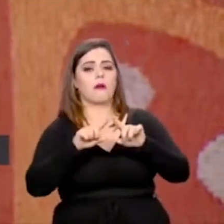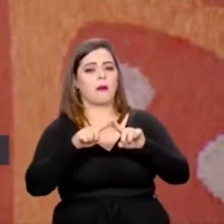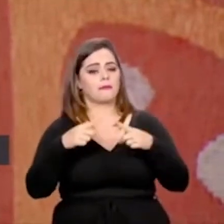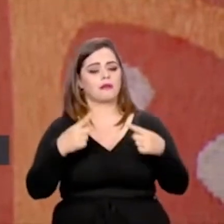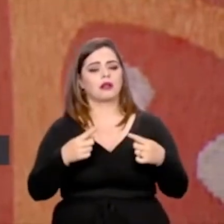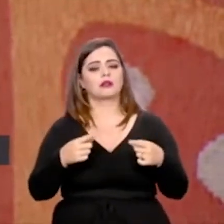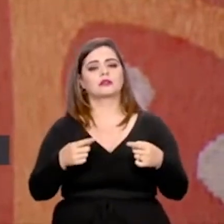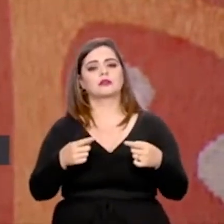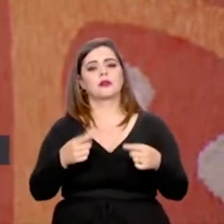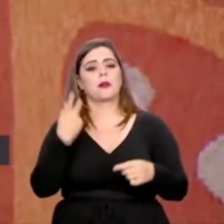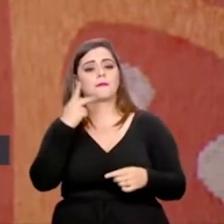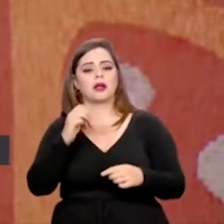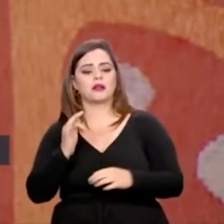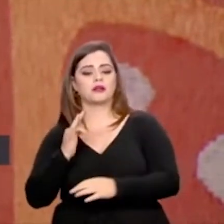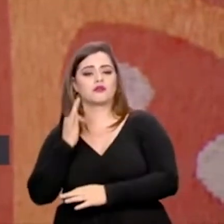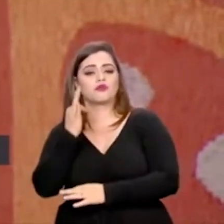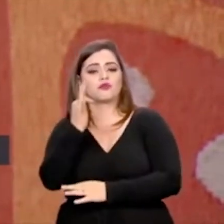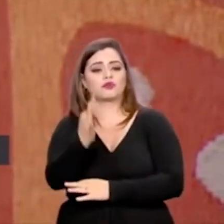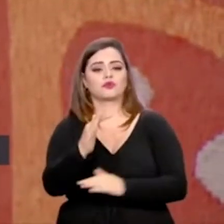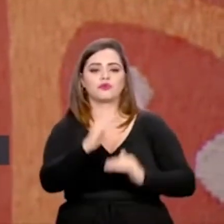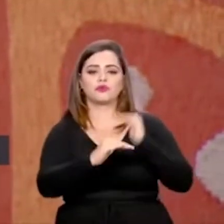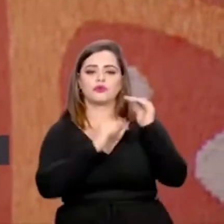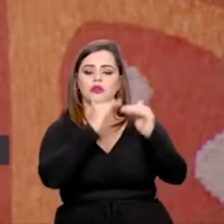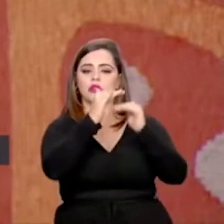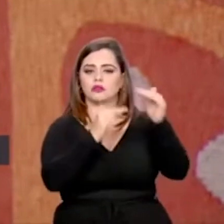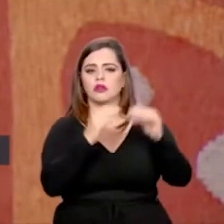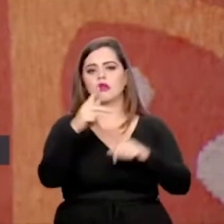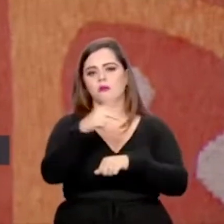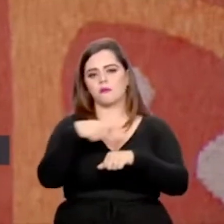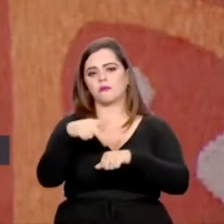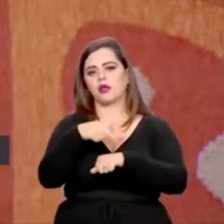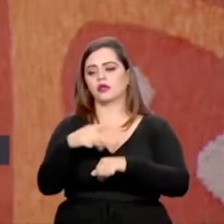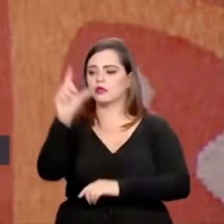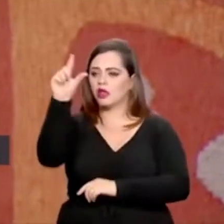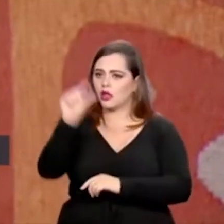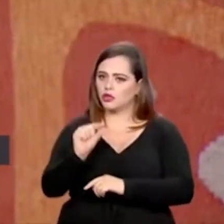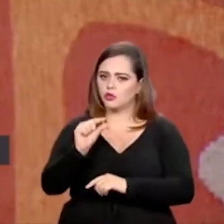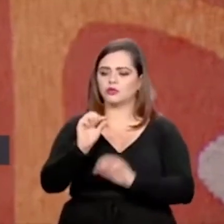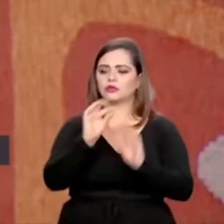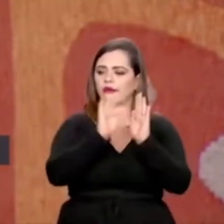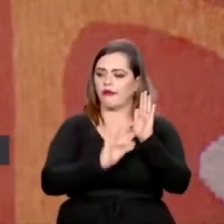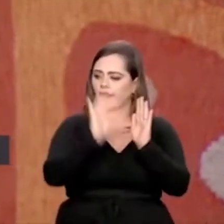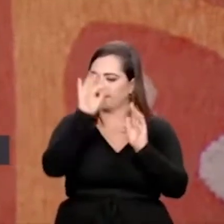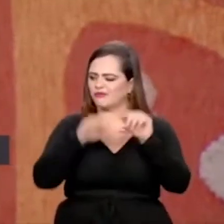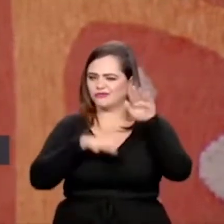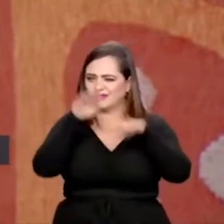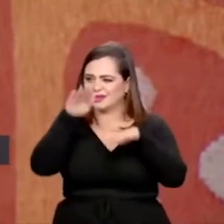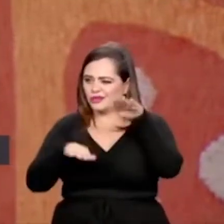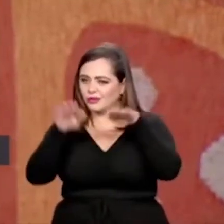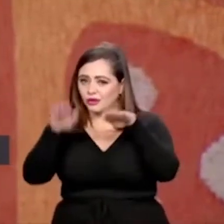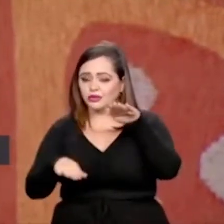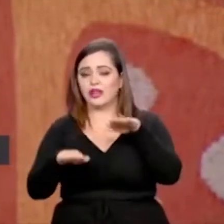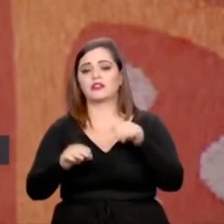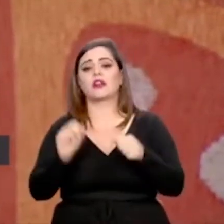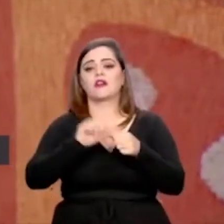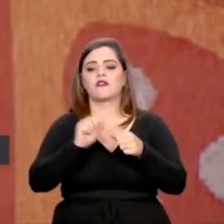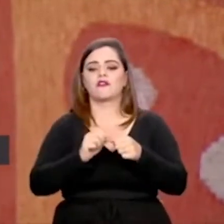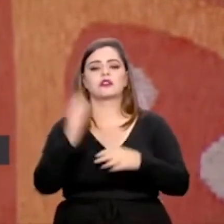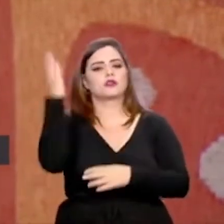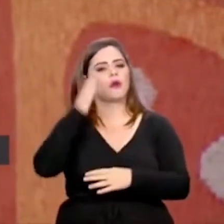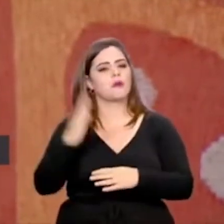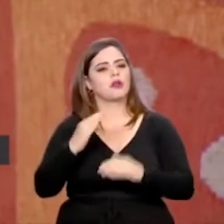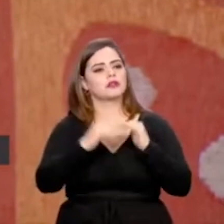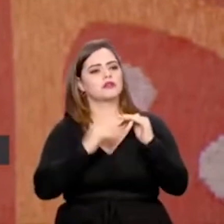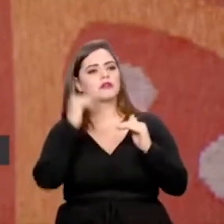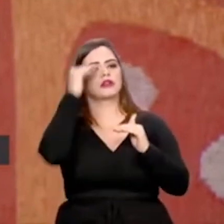impulsionar um novo ciclo histórico de crescimento no país que reduz a desigualdade faz com o Brasil volta a crescer e que